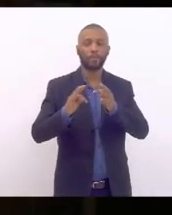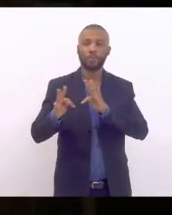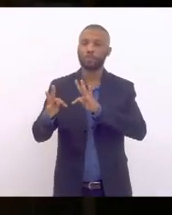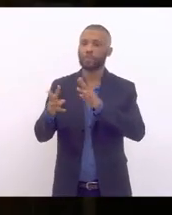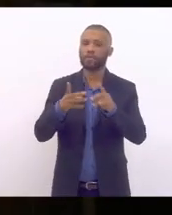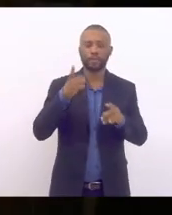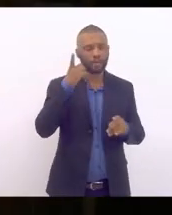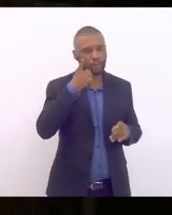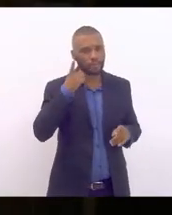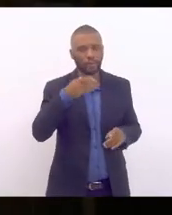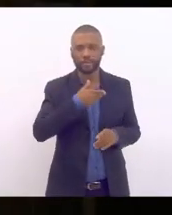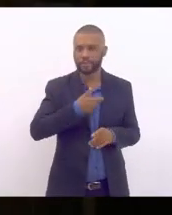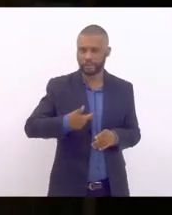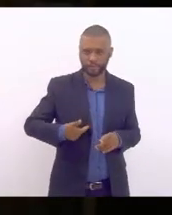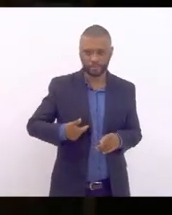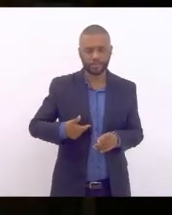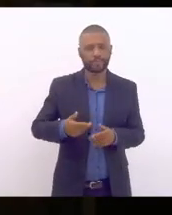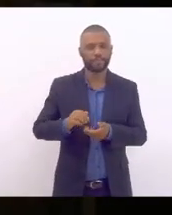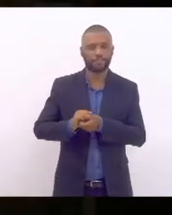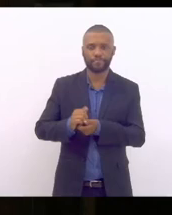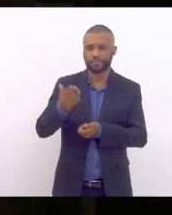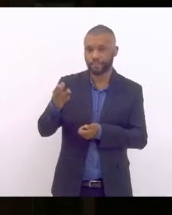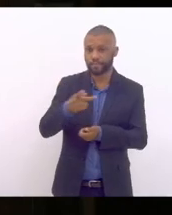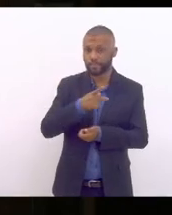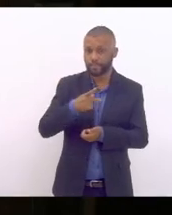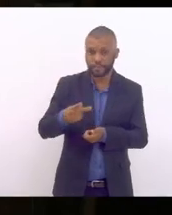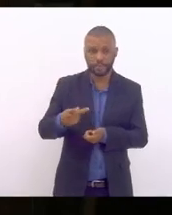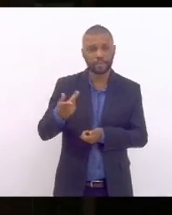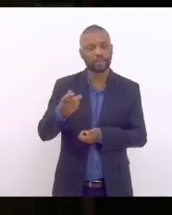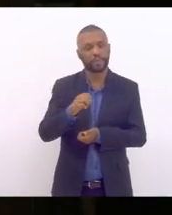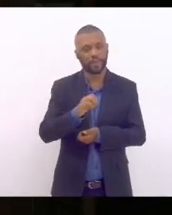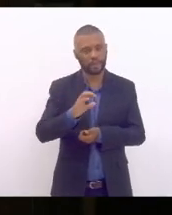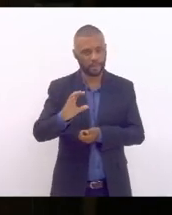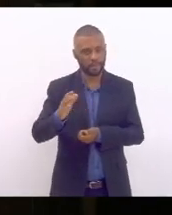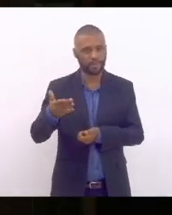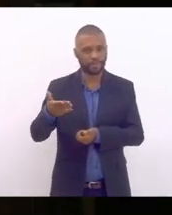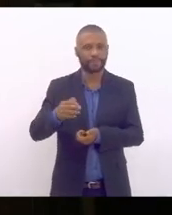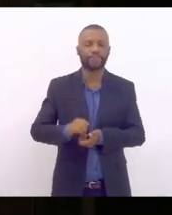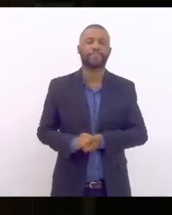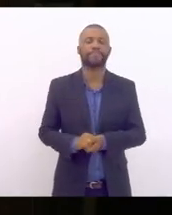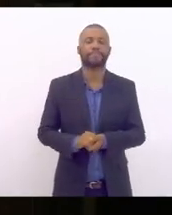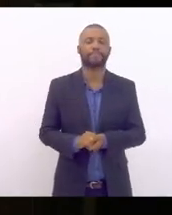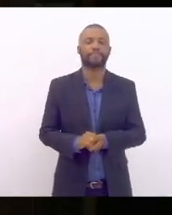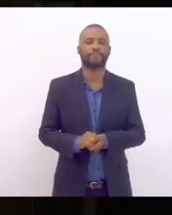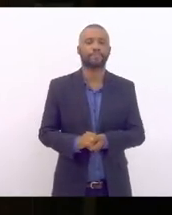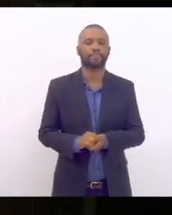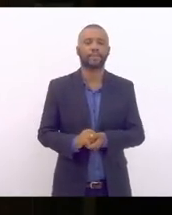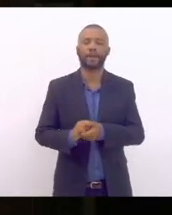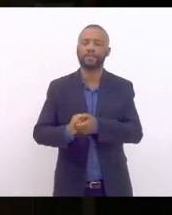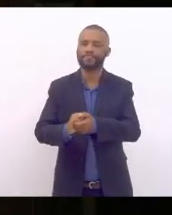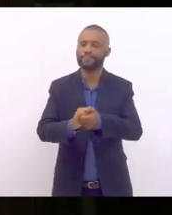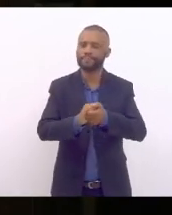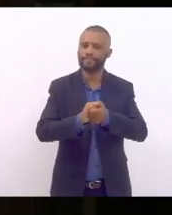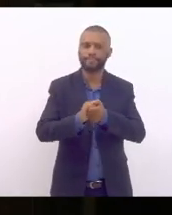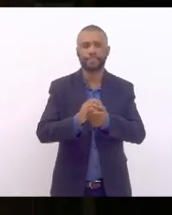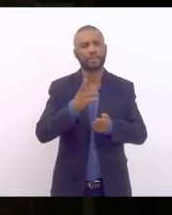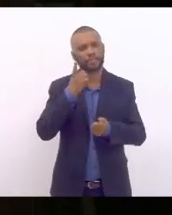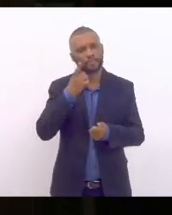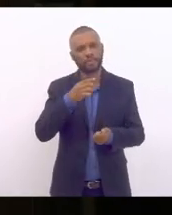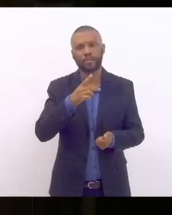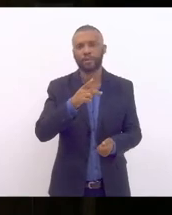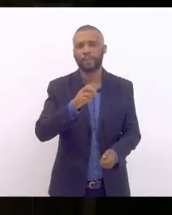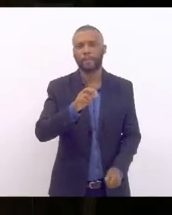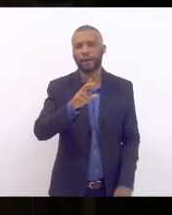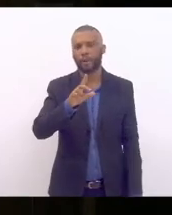estaduais presentes na pessoa do nosso Presidente André Ceciliano comprimento Deputado Paulo